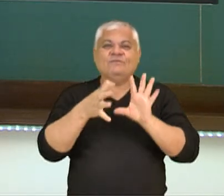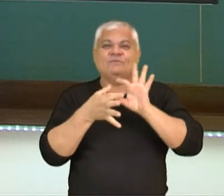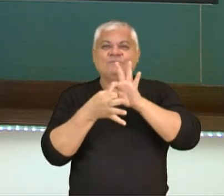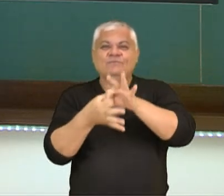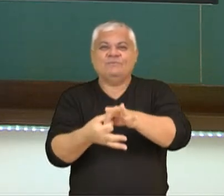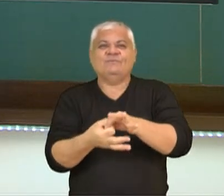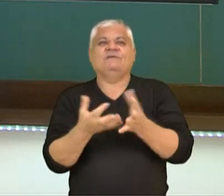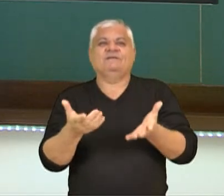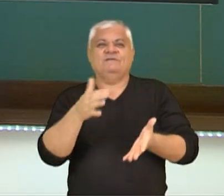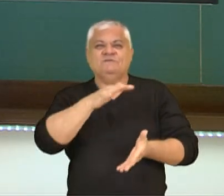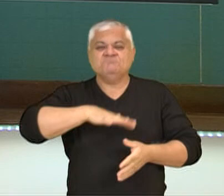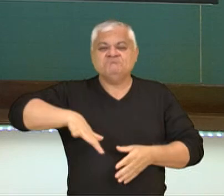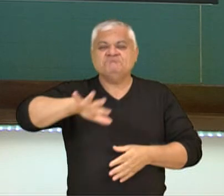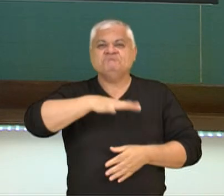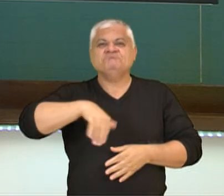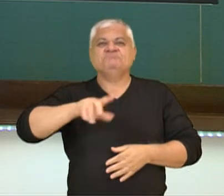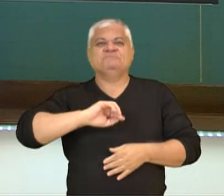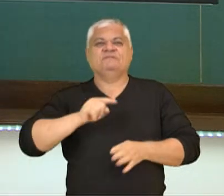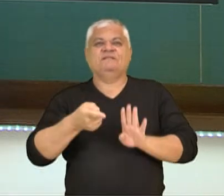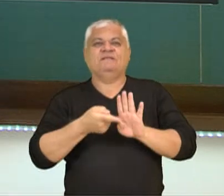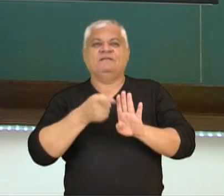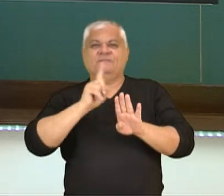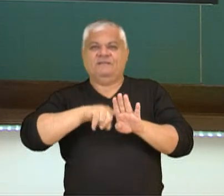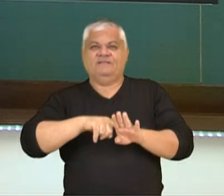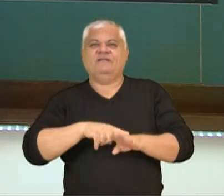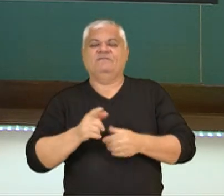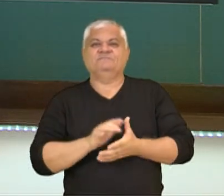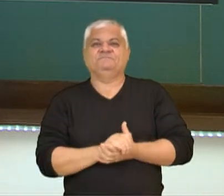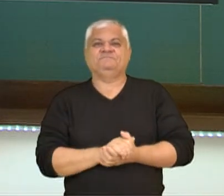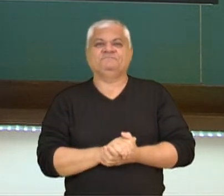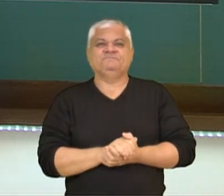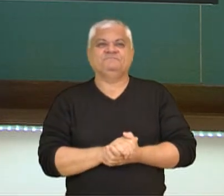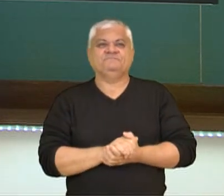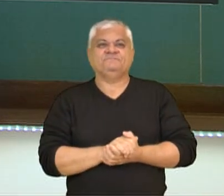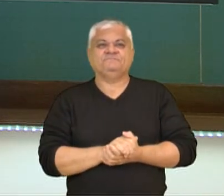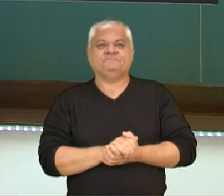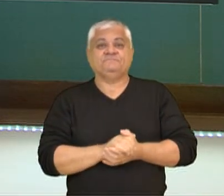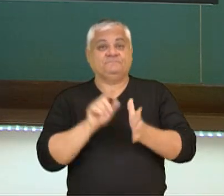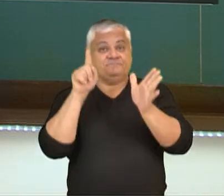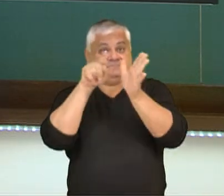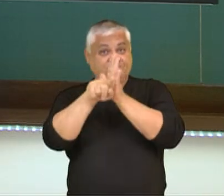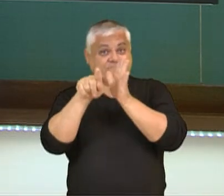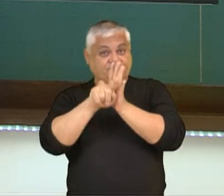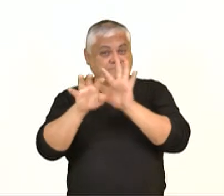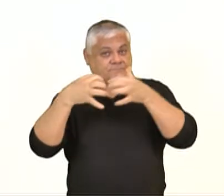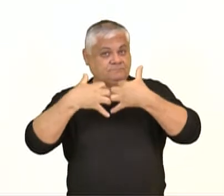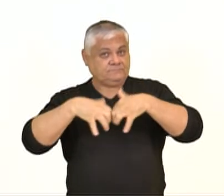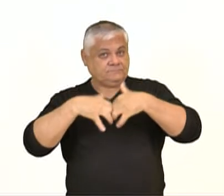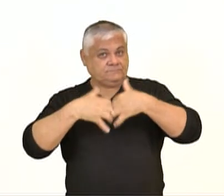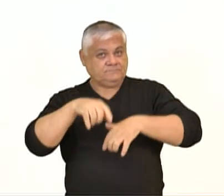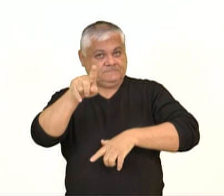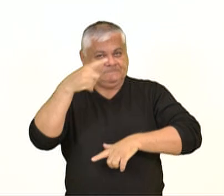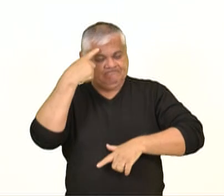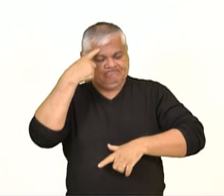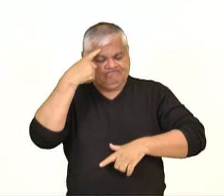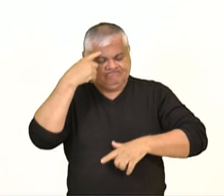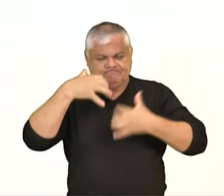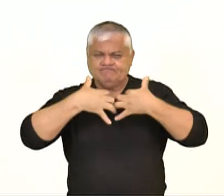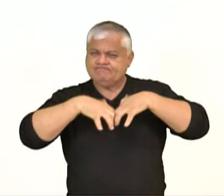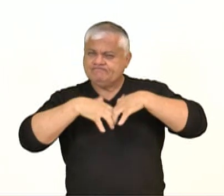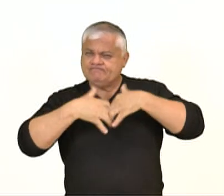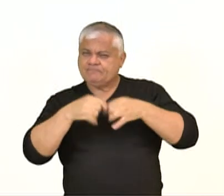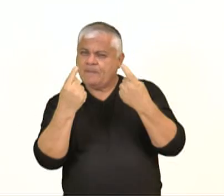contística do universo narrativo de João Guimarães Rosa. As nossas perguntas retóricas sempre tendem